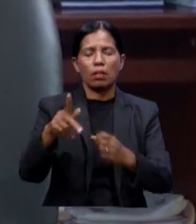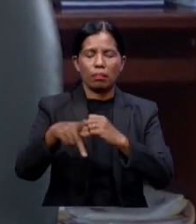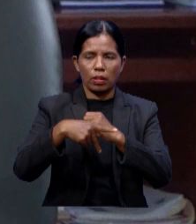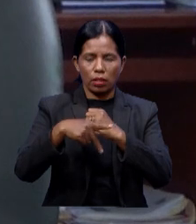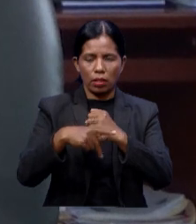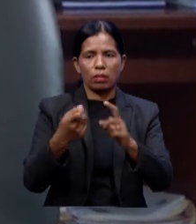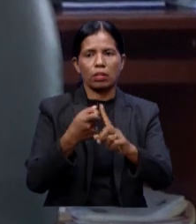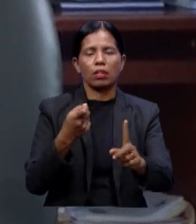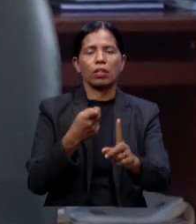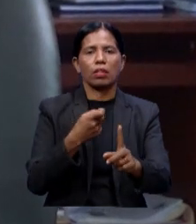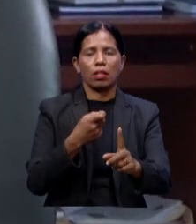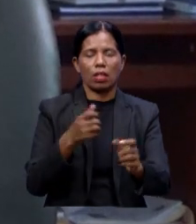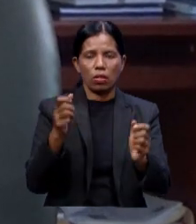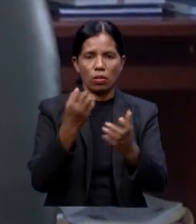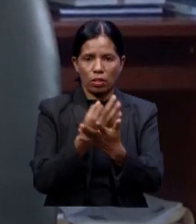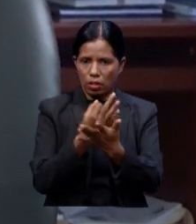ne minimo